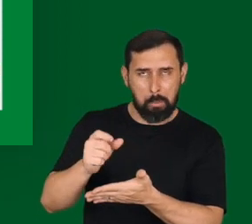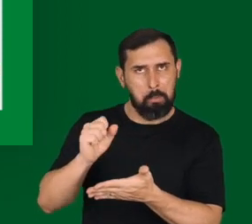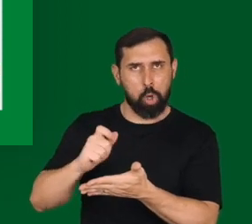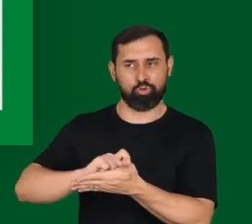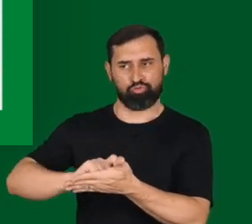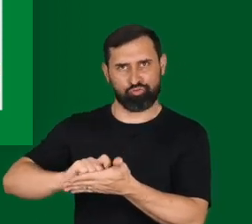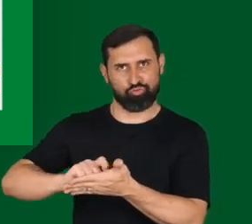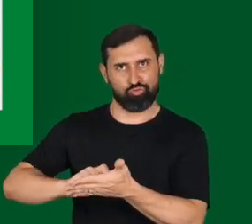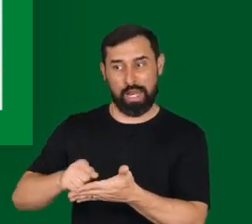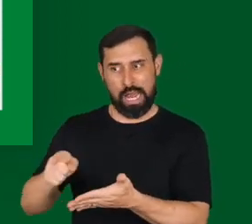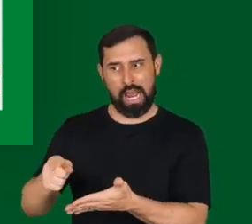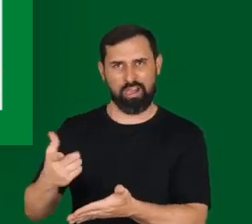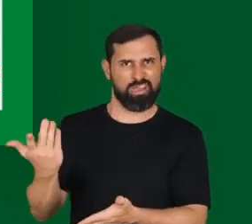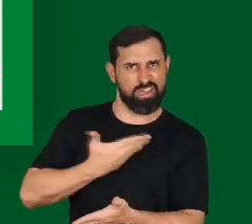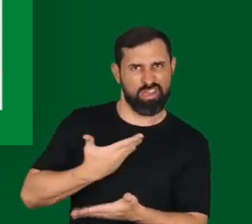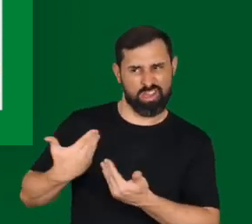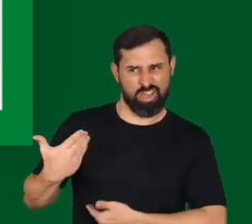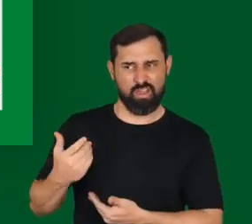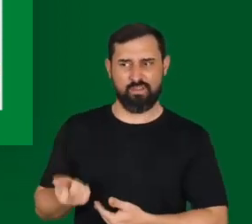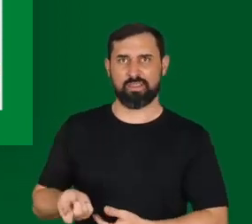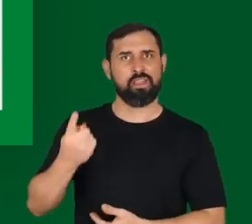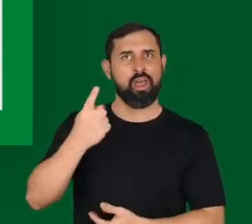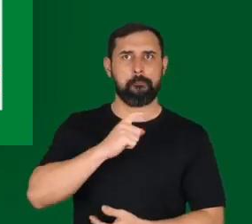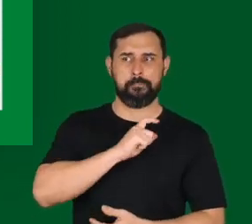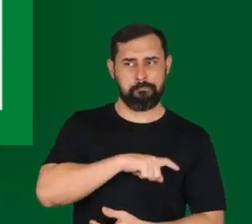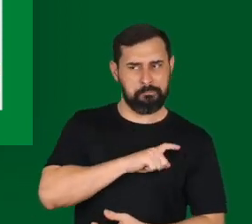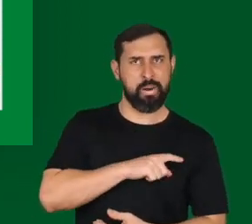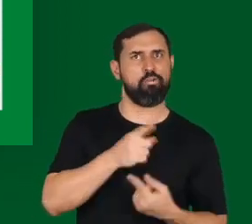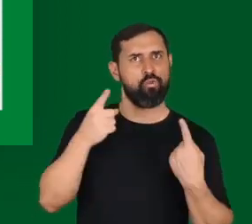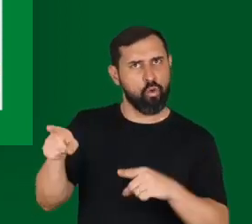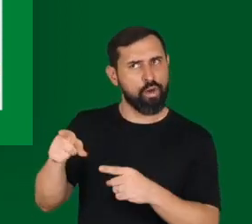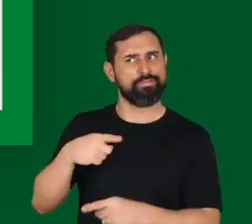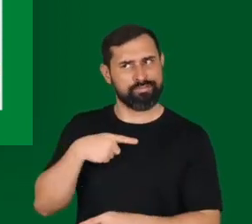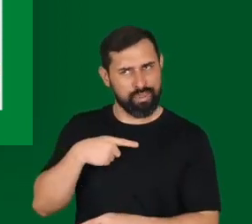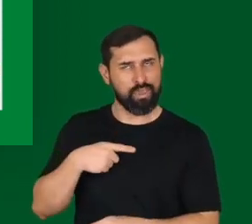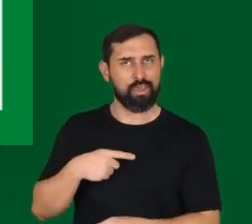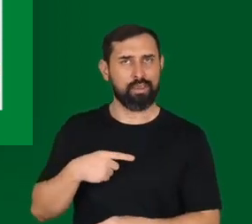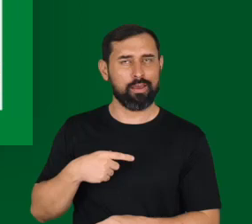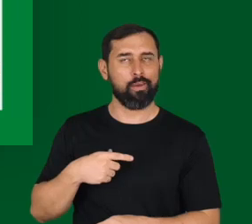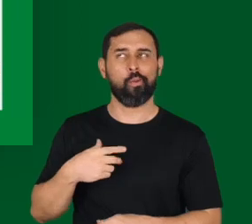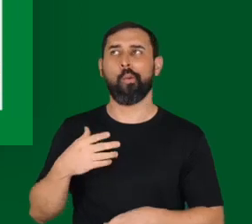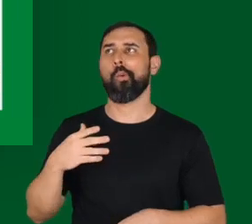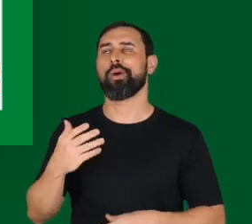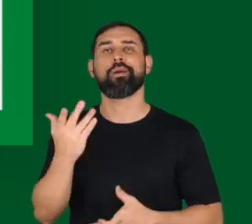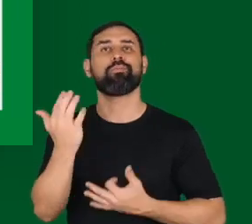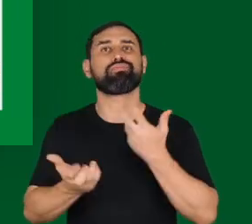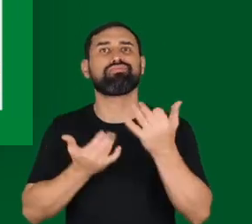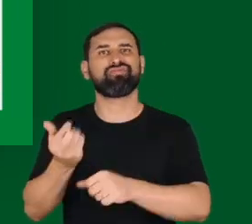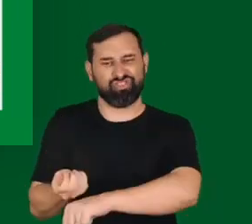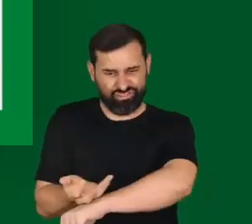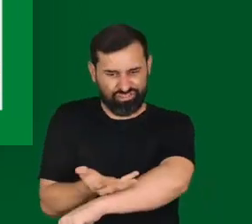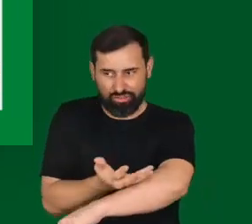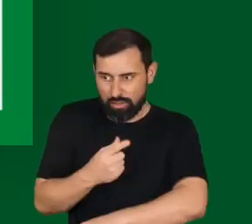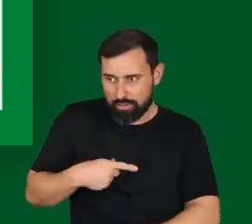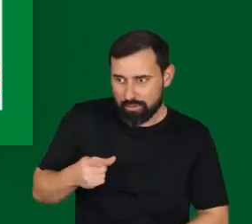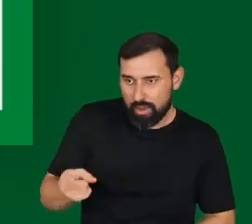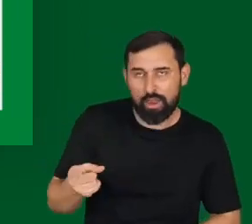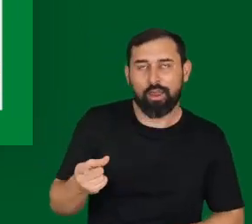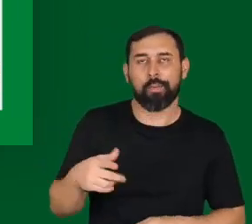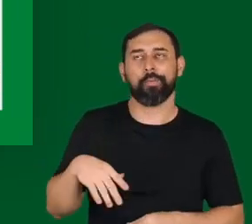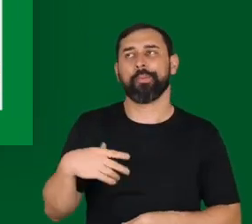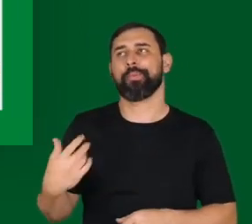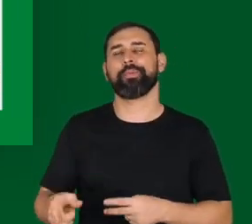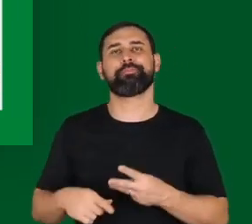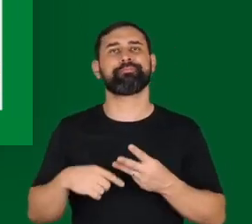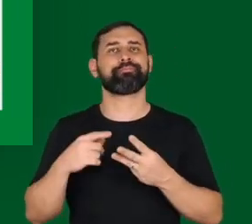ali no local, tá? Então, sempre observar essa questão dos sinais de maus tratos, queimadura, né, sinais de queimadura, sinais